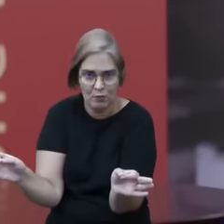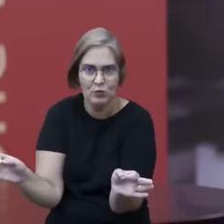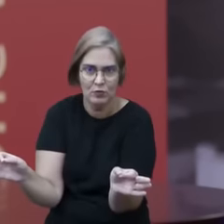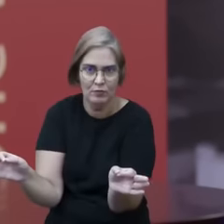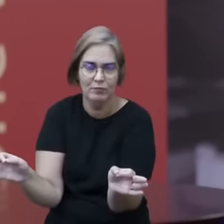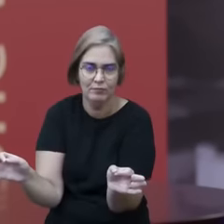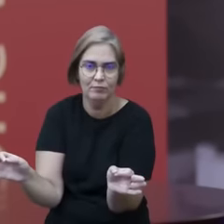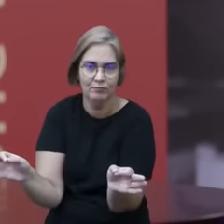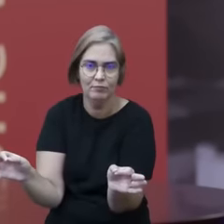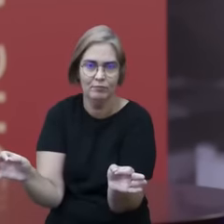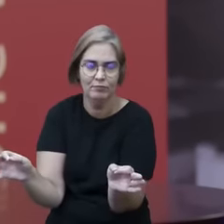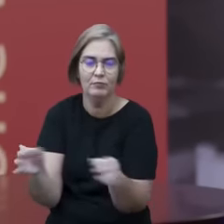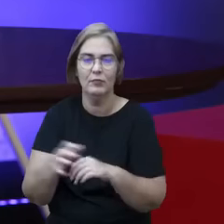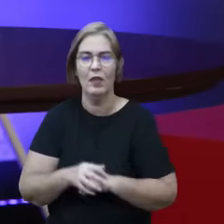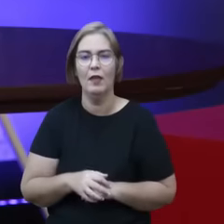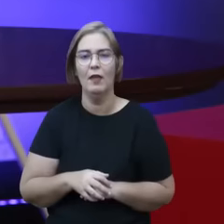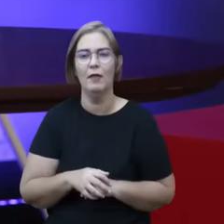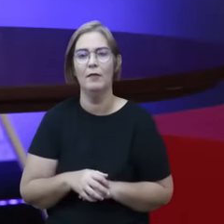Eh,